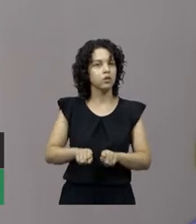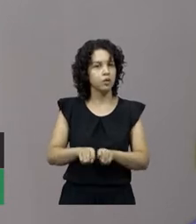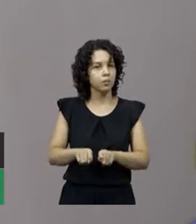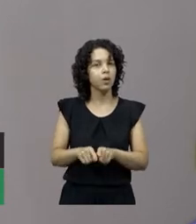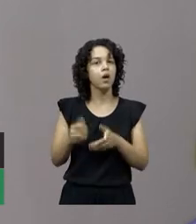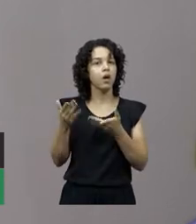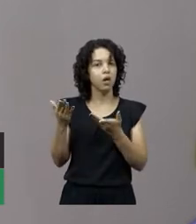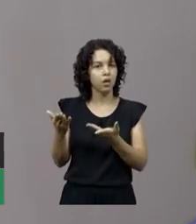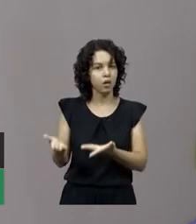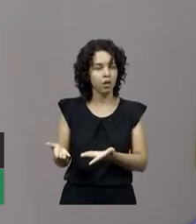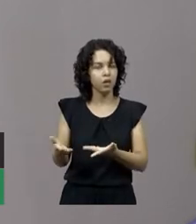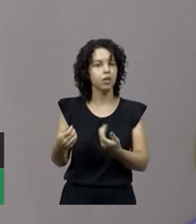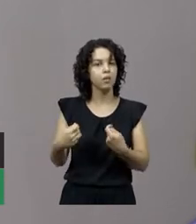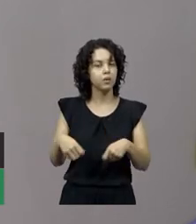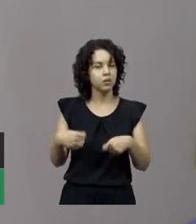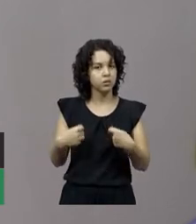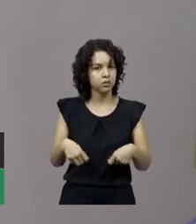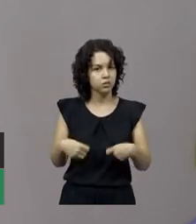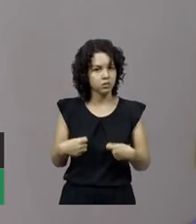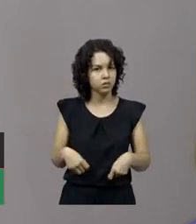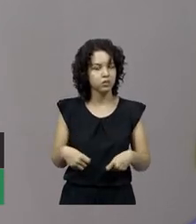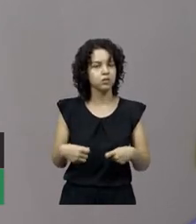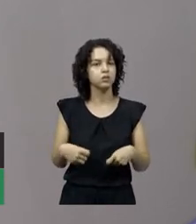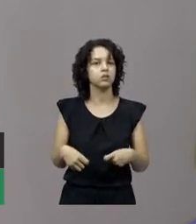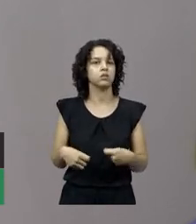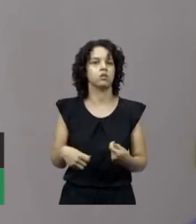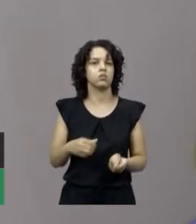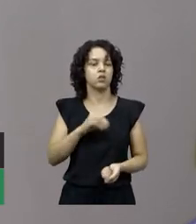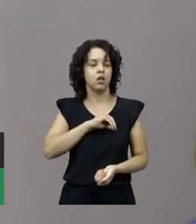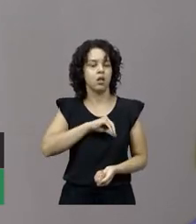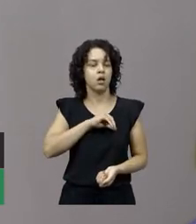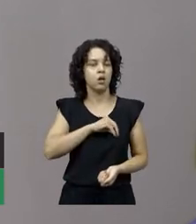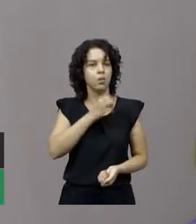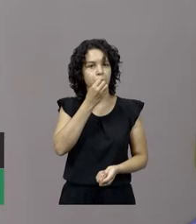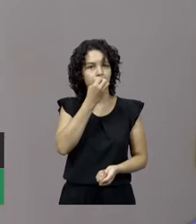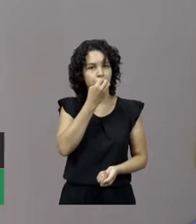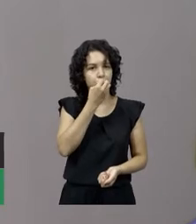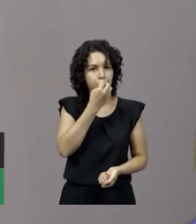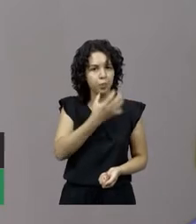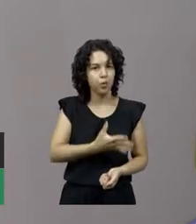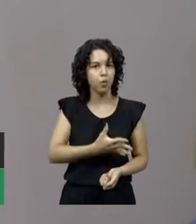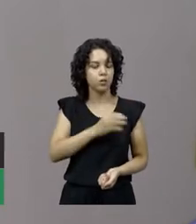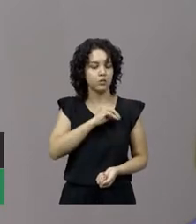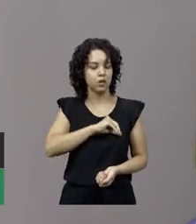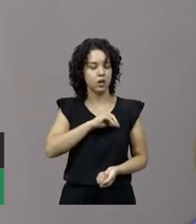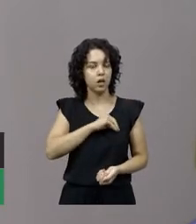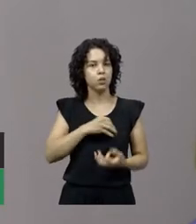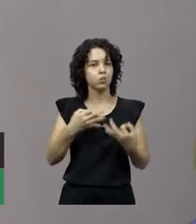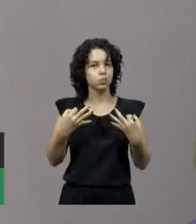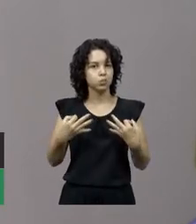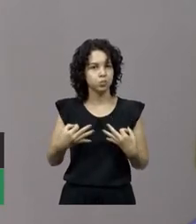Catarina que merece bons salários, que merece salários mais dignos.